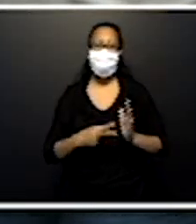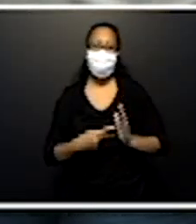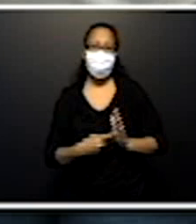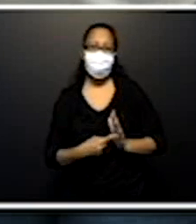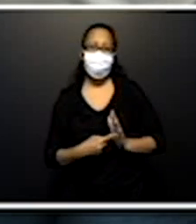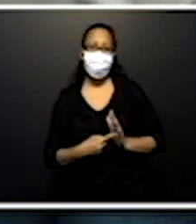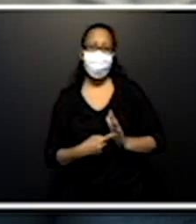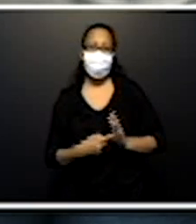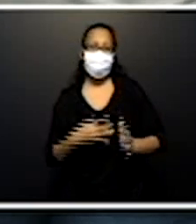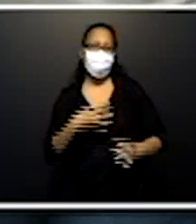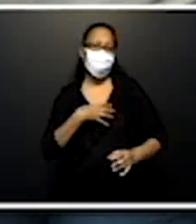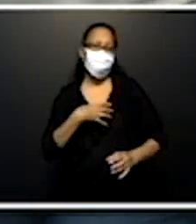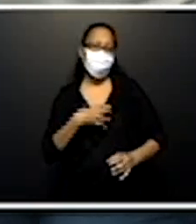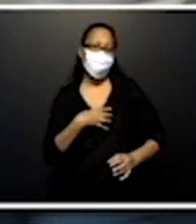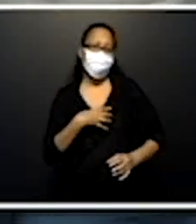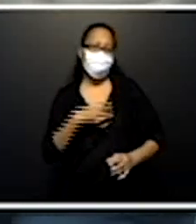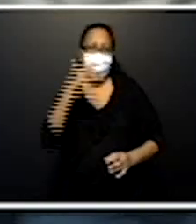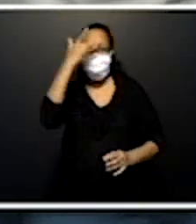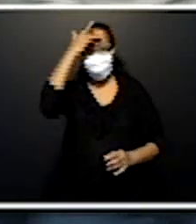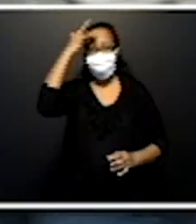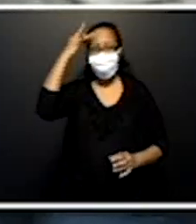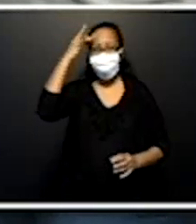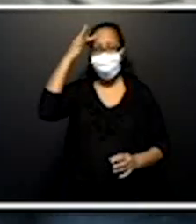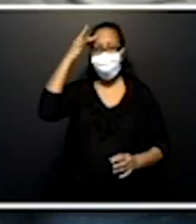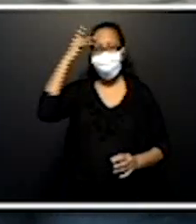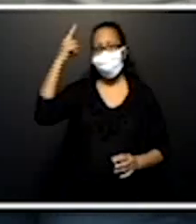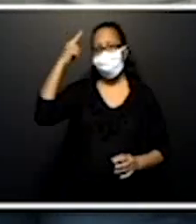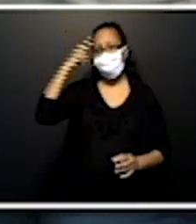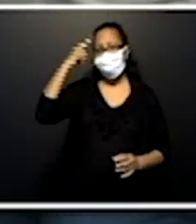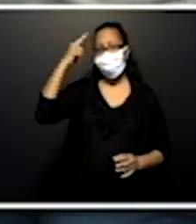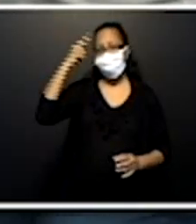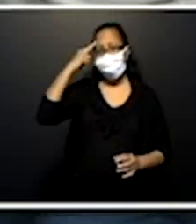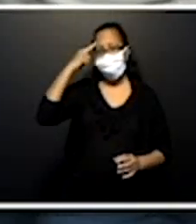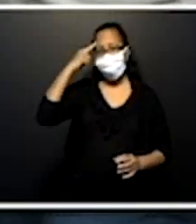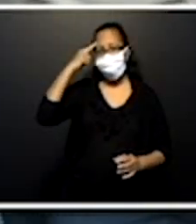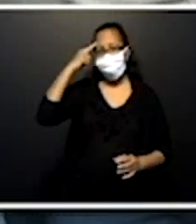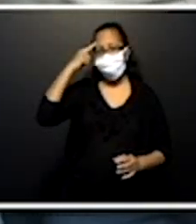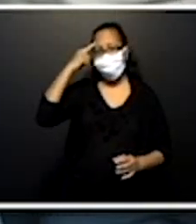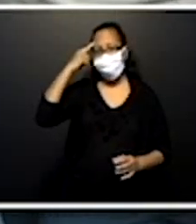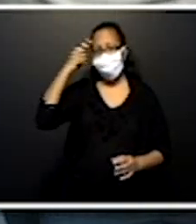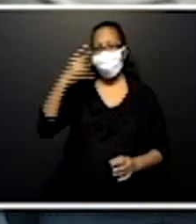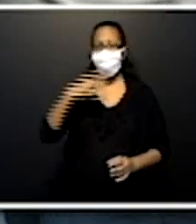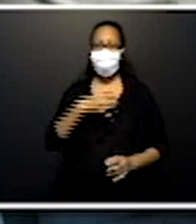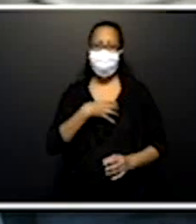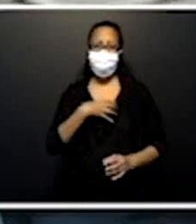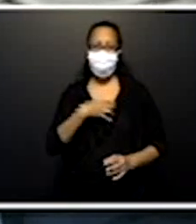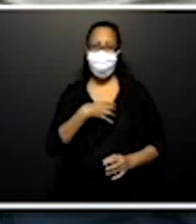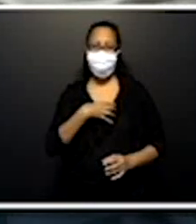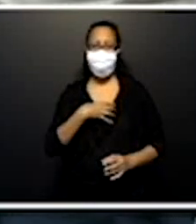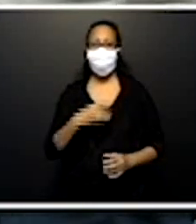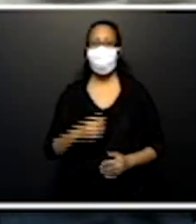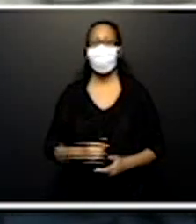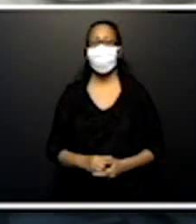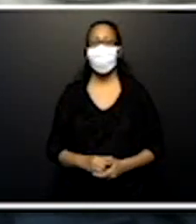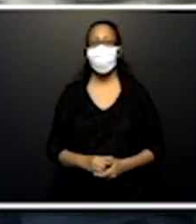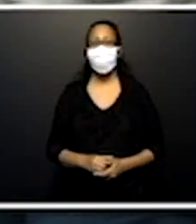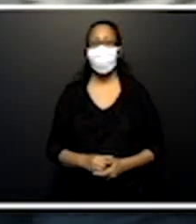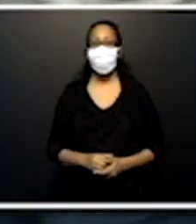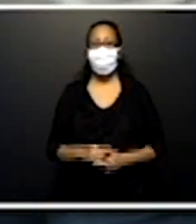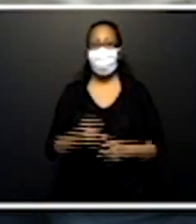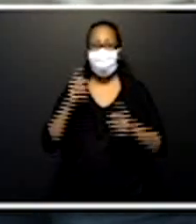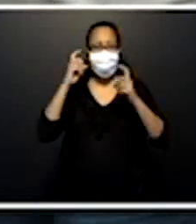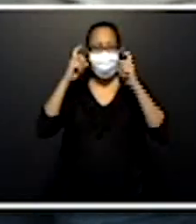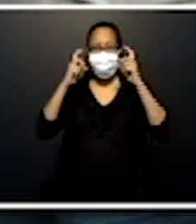as pessoas. Ele é muito bem pensado e criado para isso exatamente, tá? Ele preocupa-se